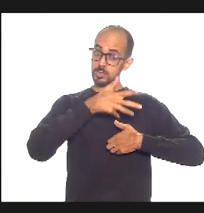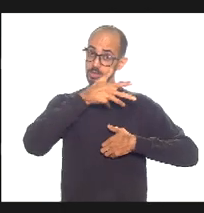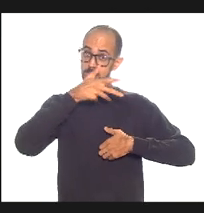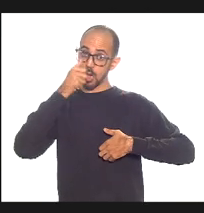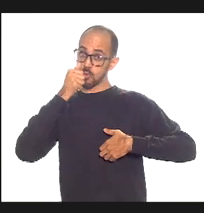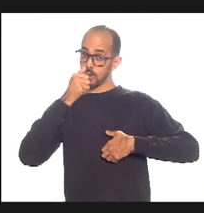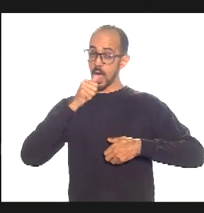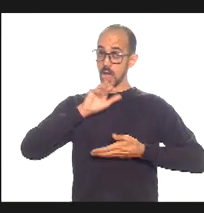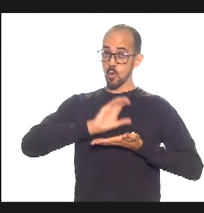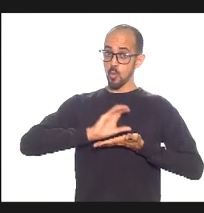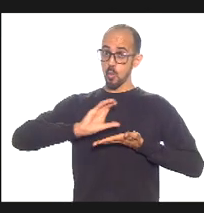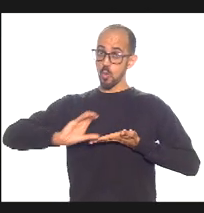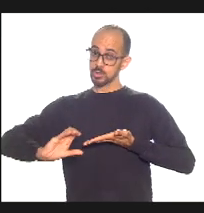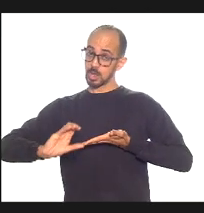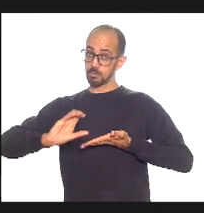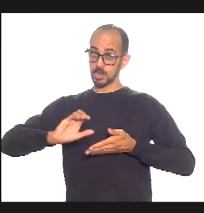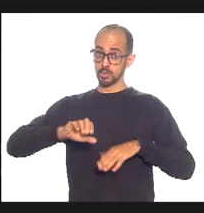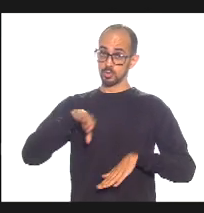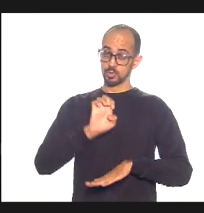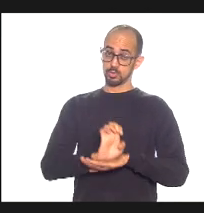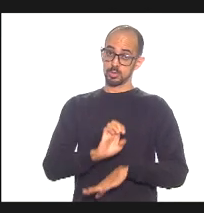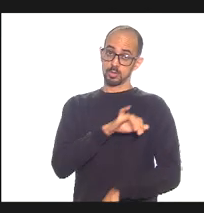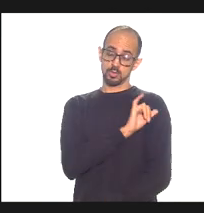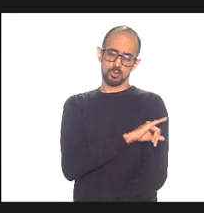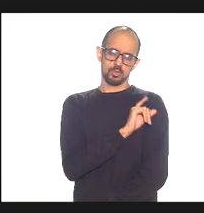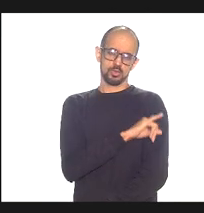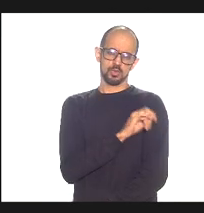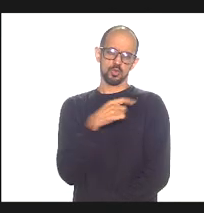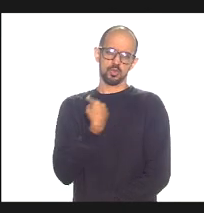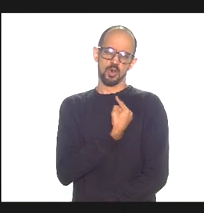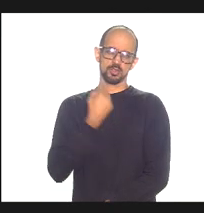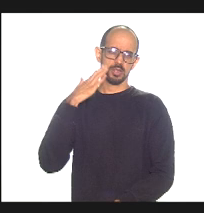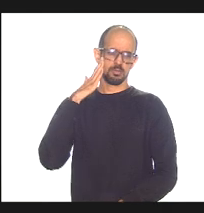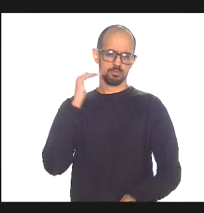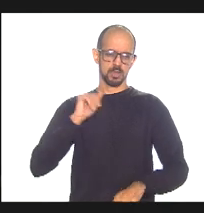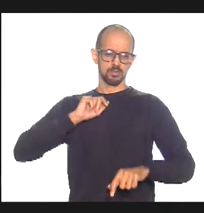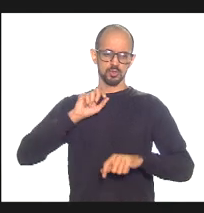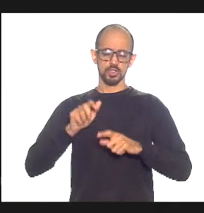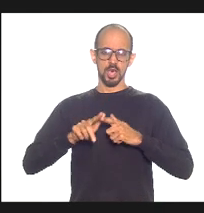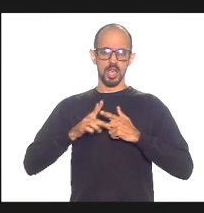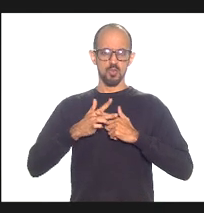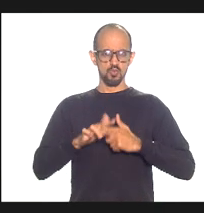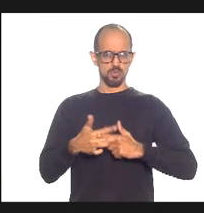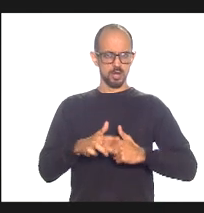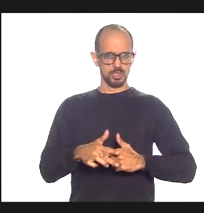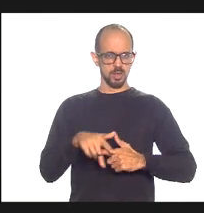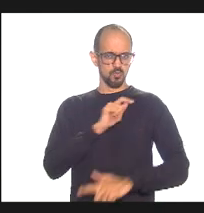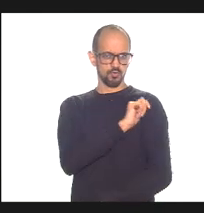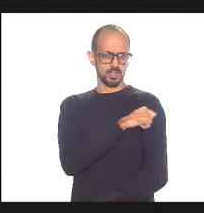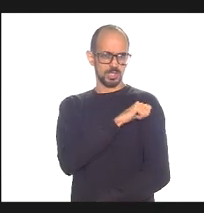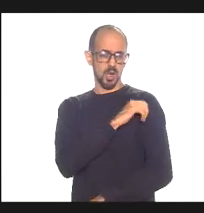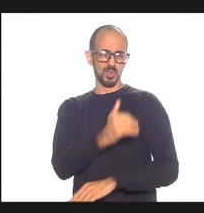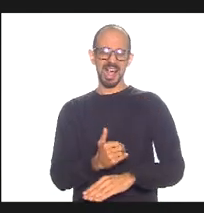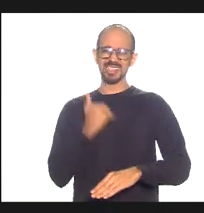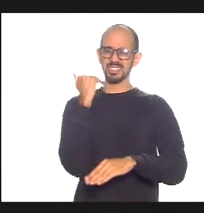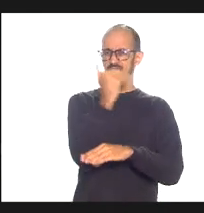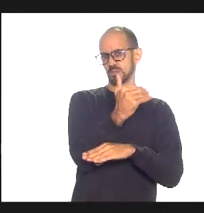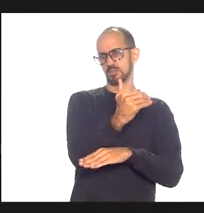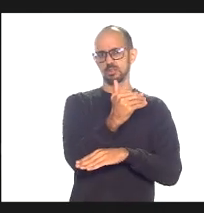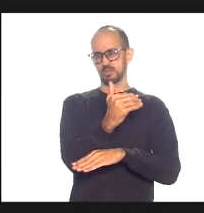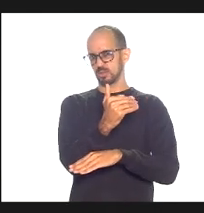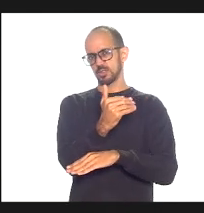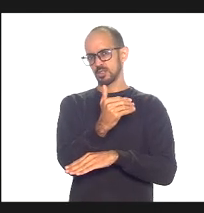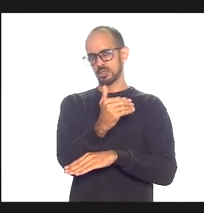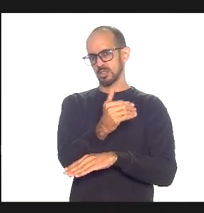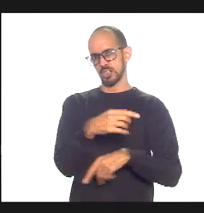o orçamento e o Estado do Rio de Janeiro. A gente sabe que a recuperação fiscal desse Estado está muito além, mas muito além